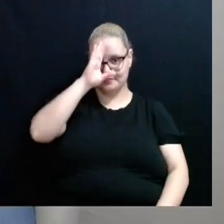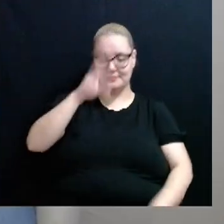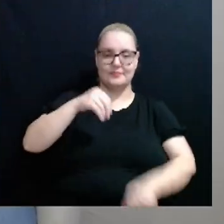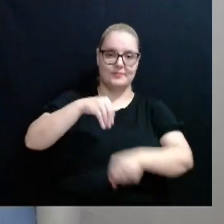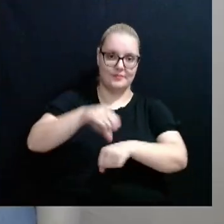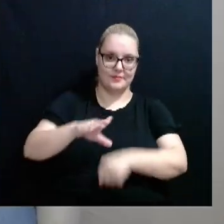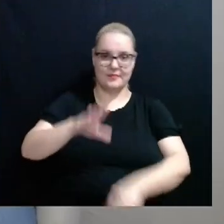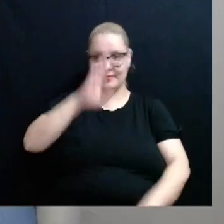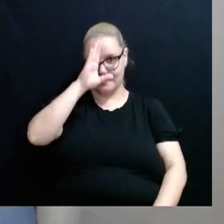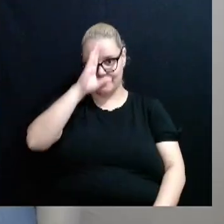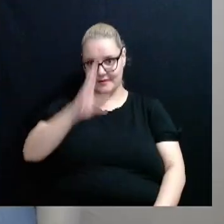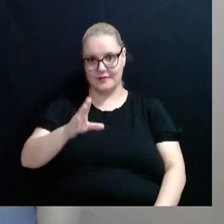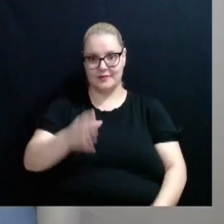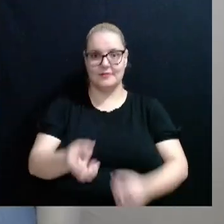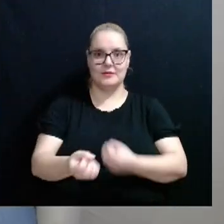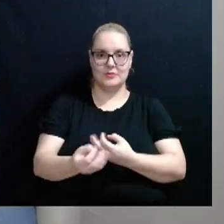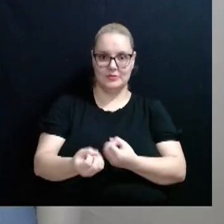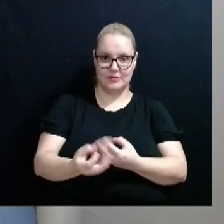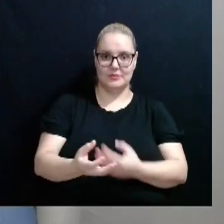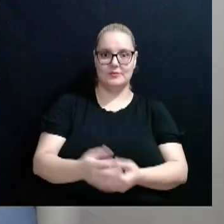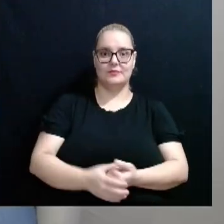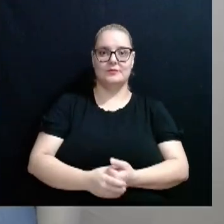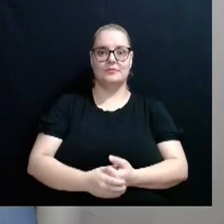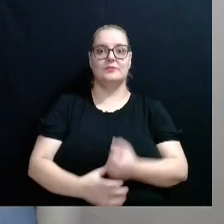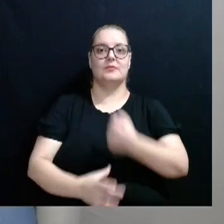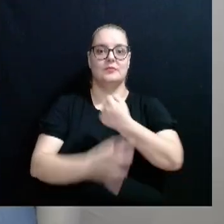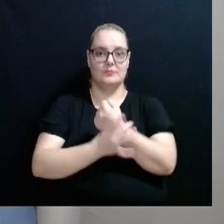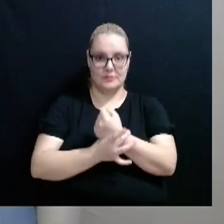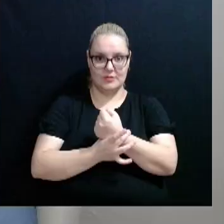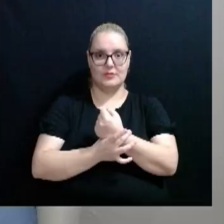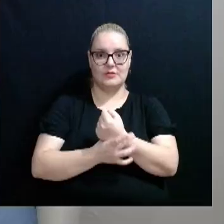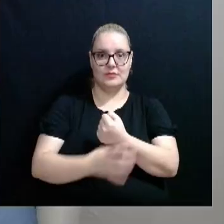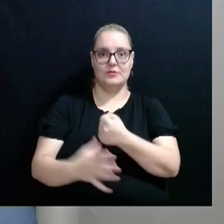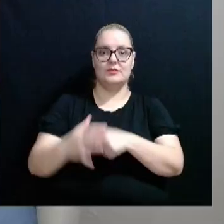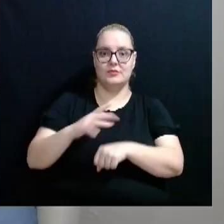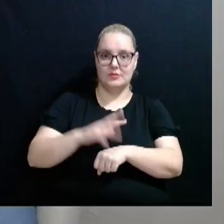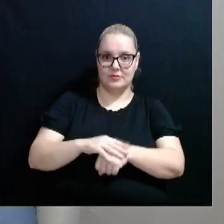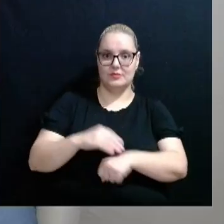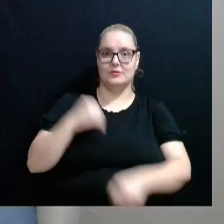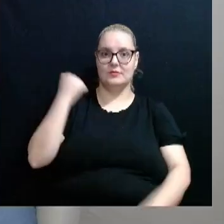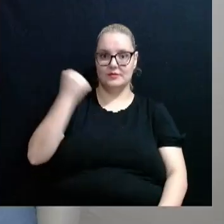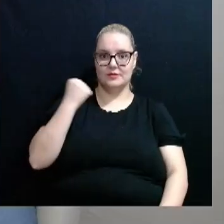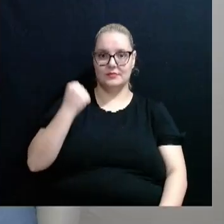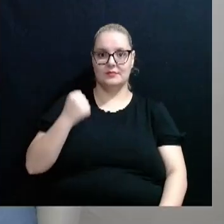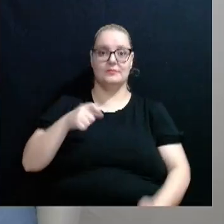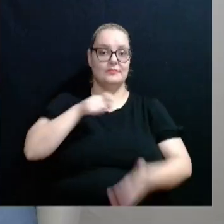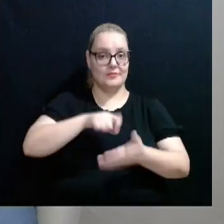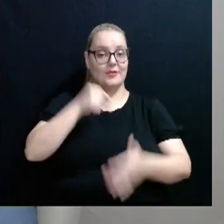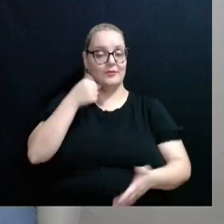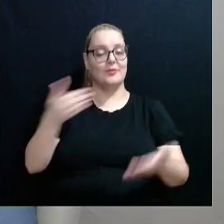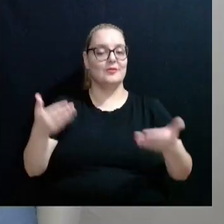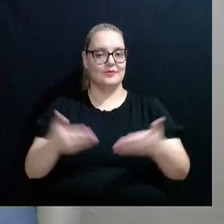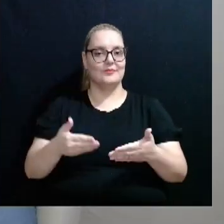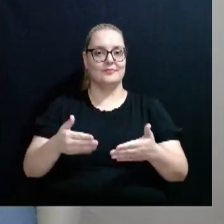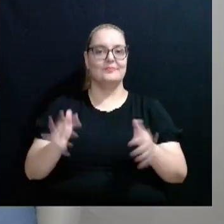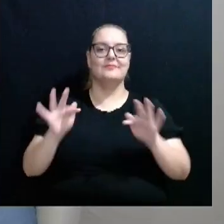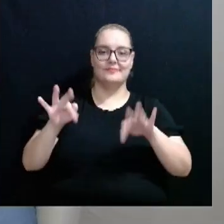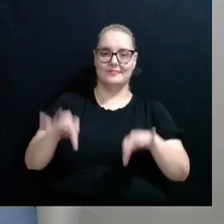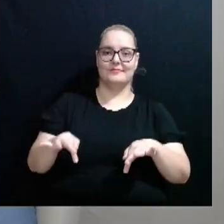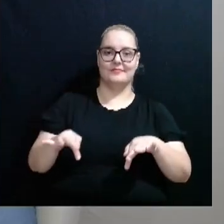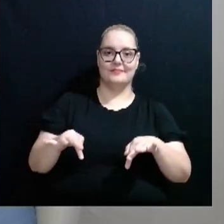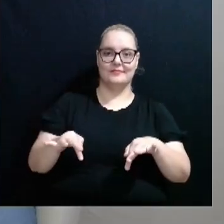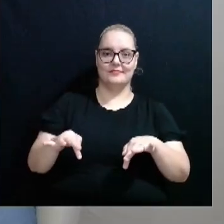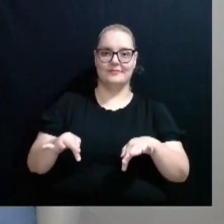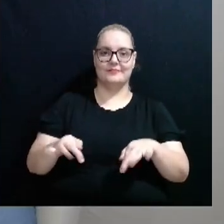principais informações sobre o seguro de doença grave. O Na Ponta do Lápis de hoje vai ficando por aqui, mas eu te espero